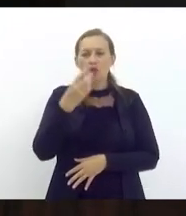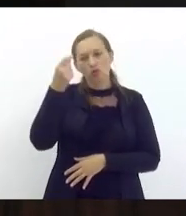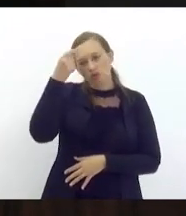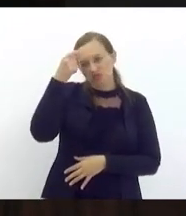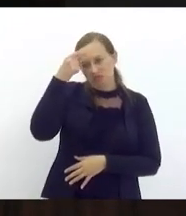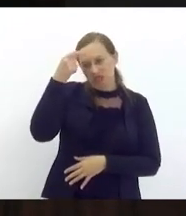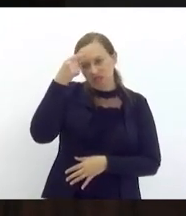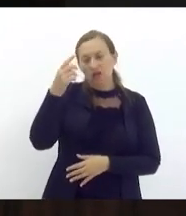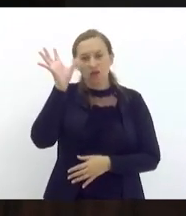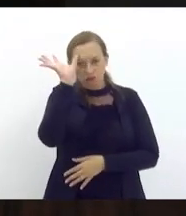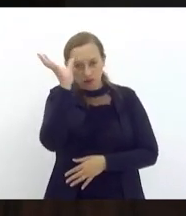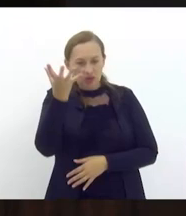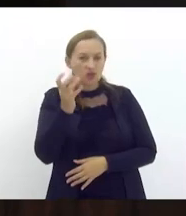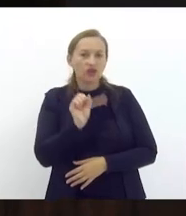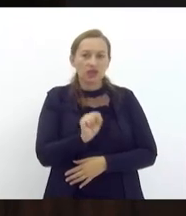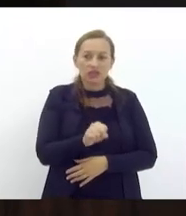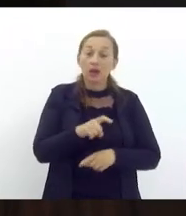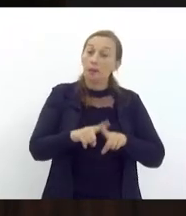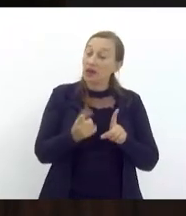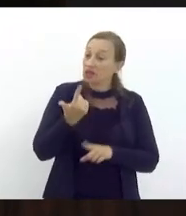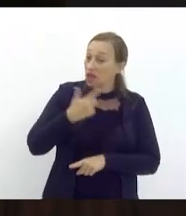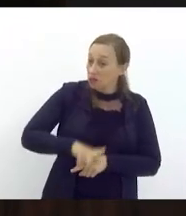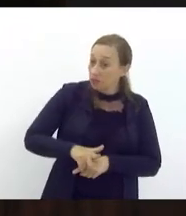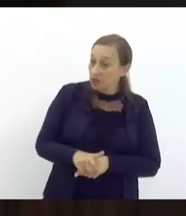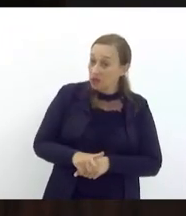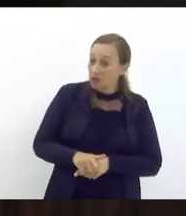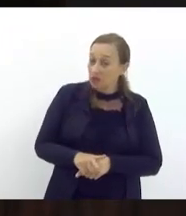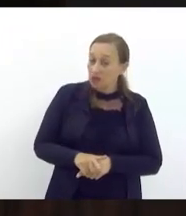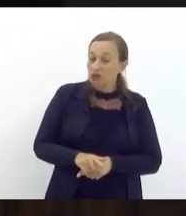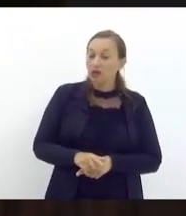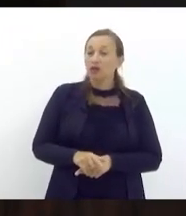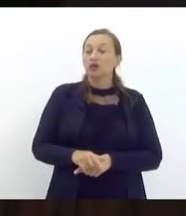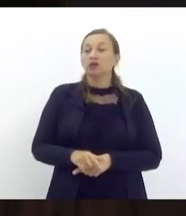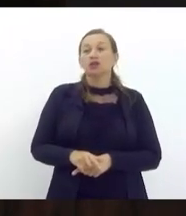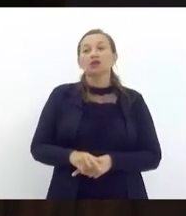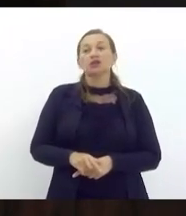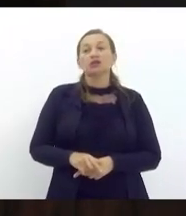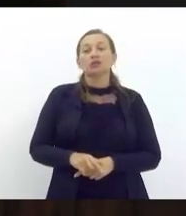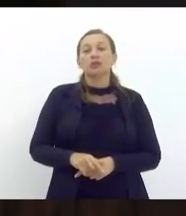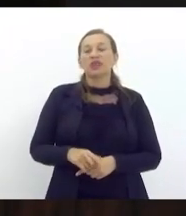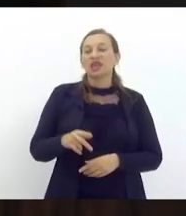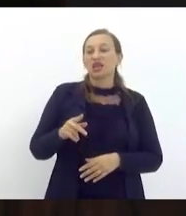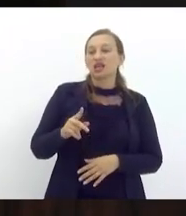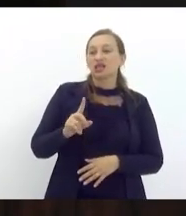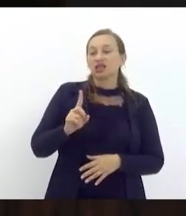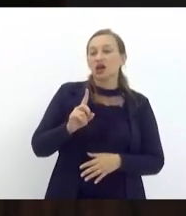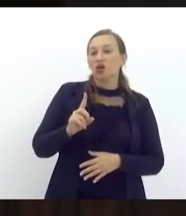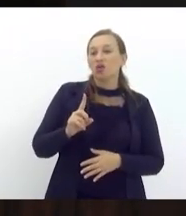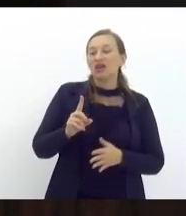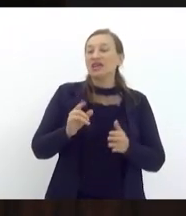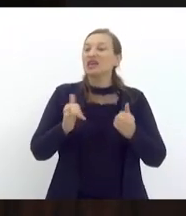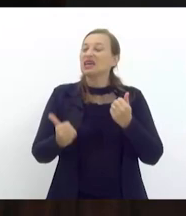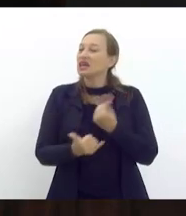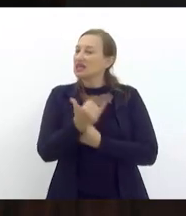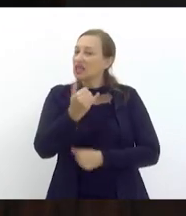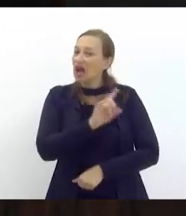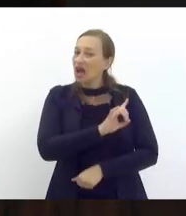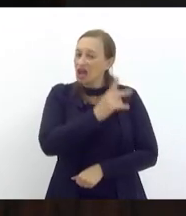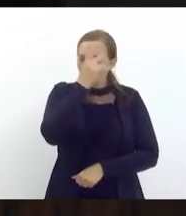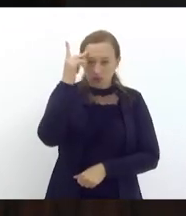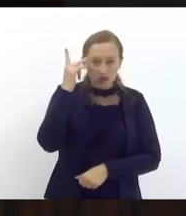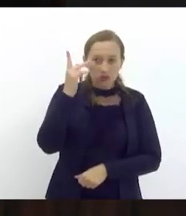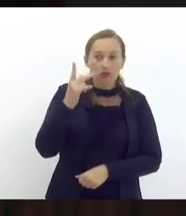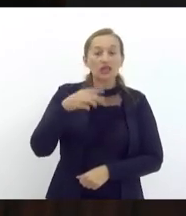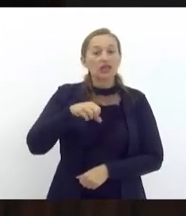vamos resolver mais repito com os pés no chão Deputado Yuri sem contar história para ninguém eu acho que a gente vive um rir um pouco diferente